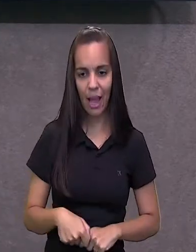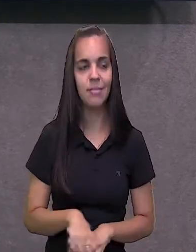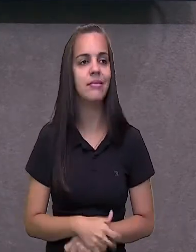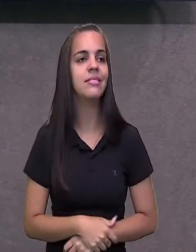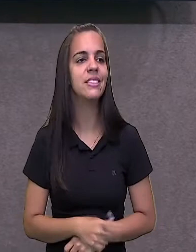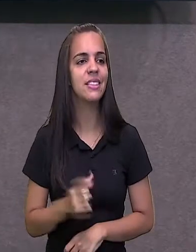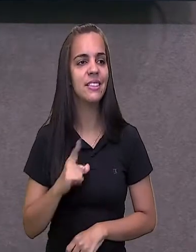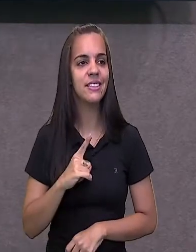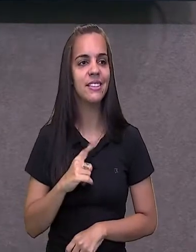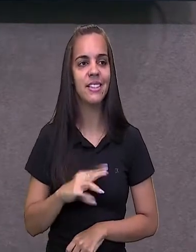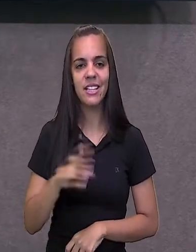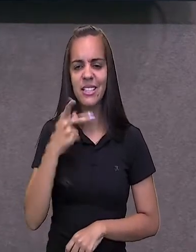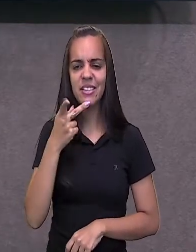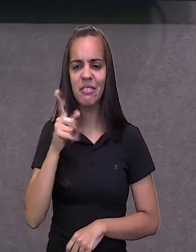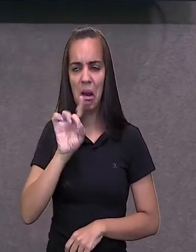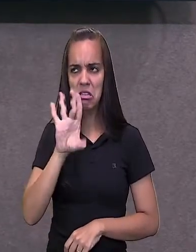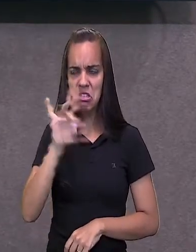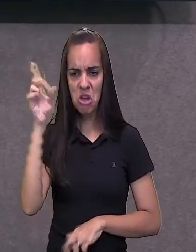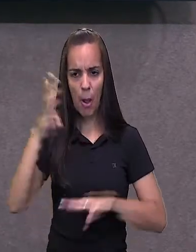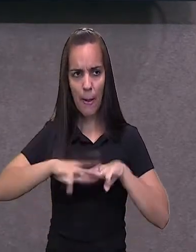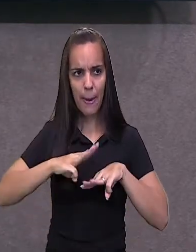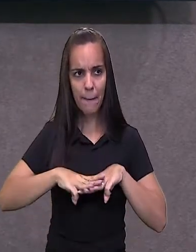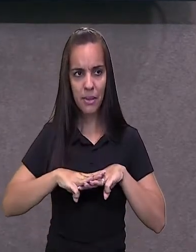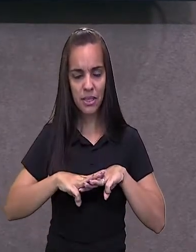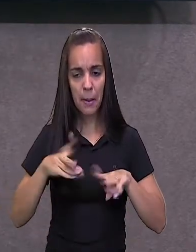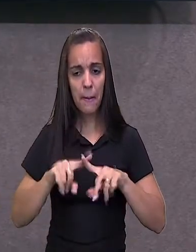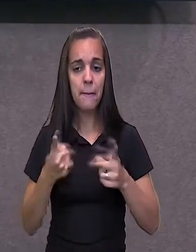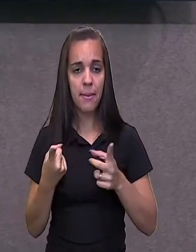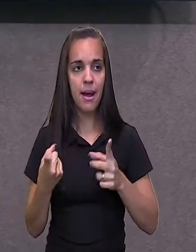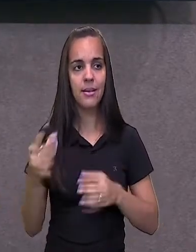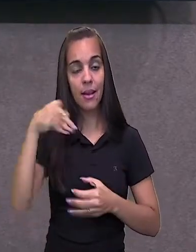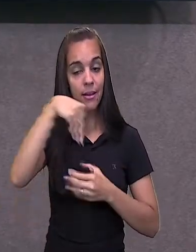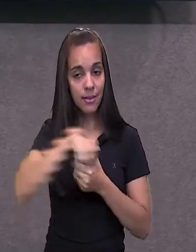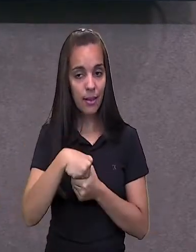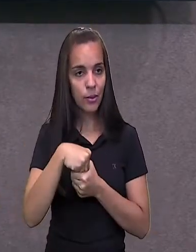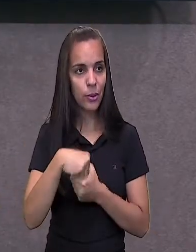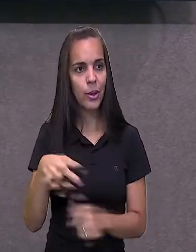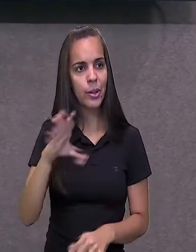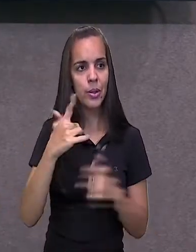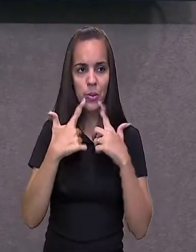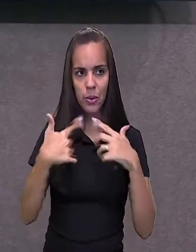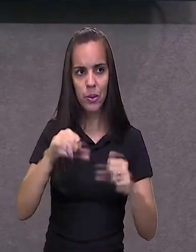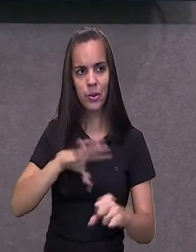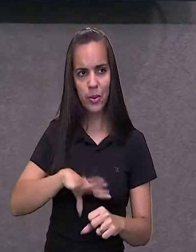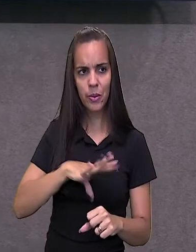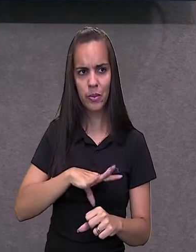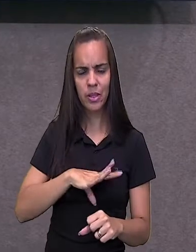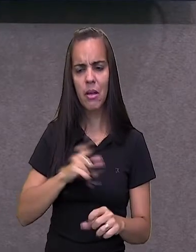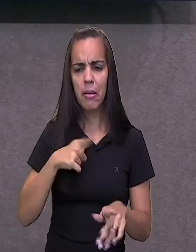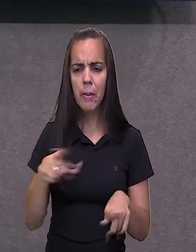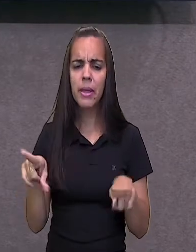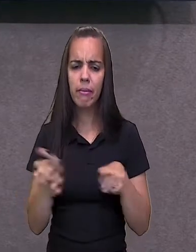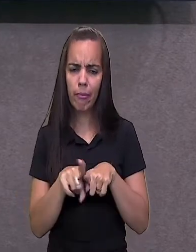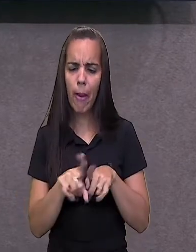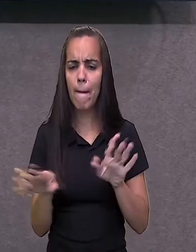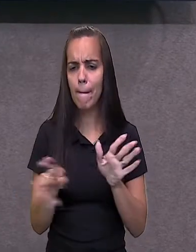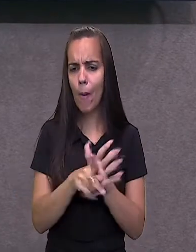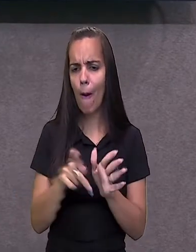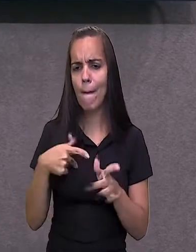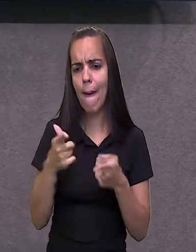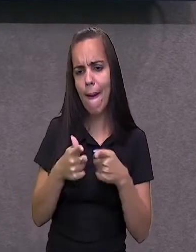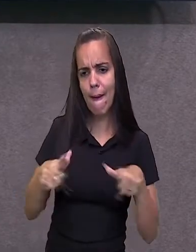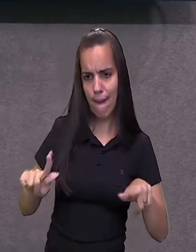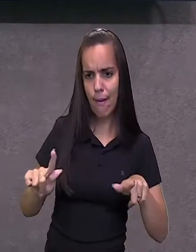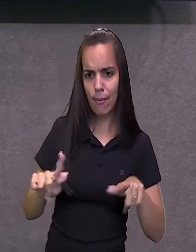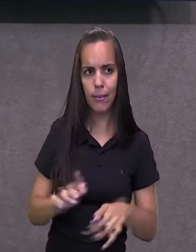A gente fala lá da matemática. Mas sabemos que os números, ele tem uma marcação gráfica, sim, mas ele também